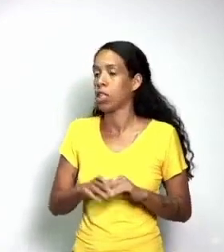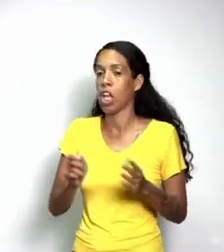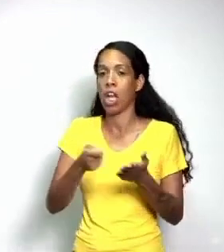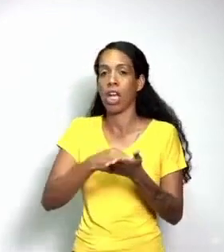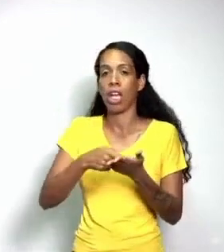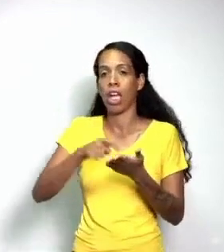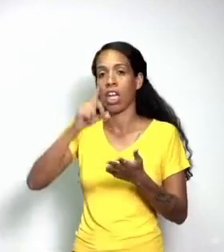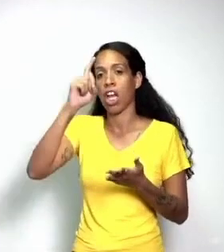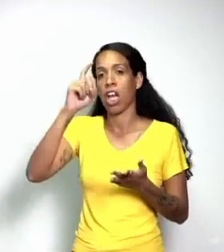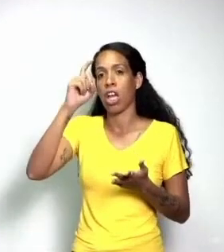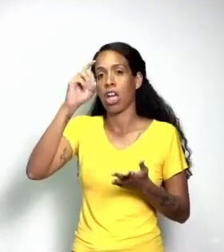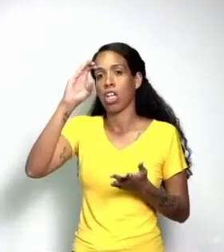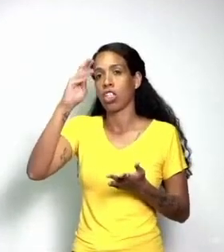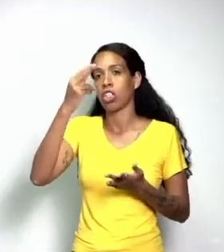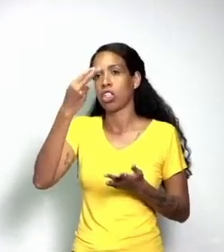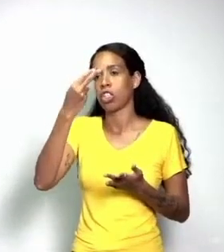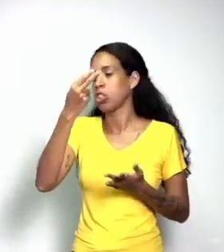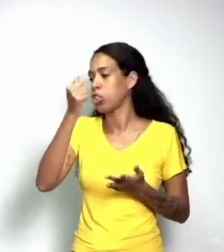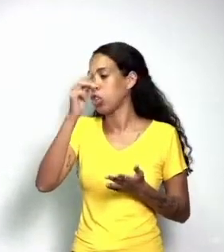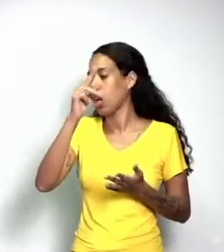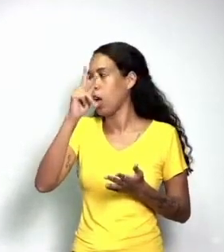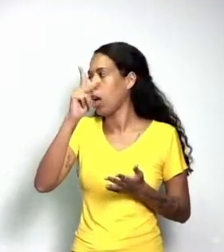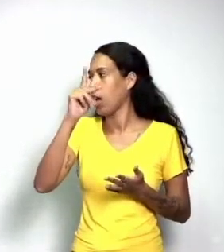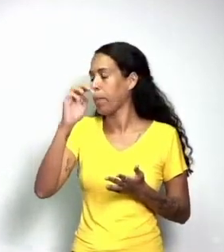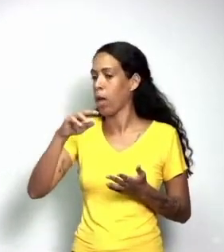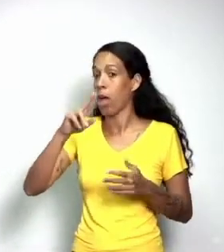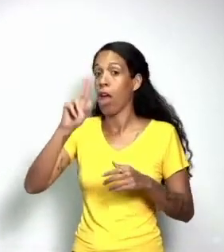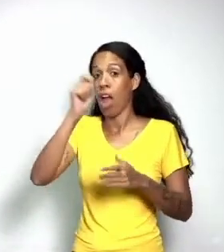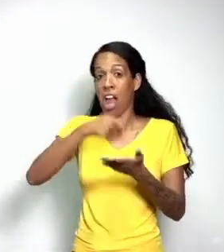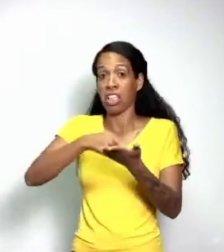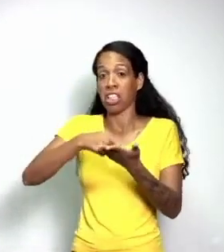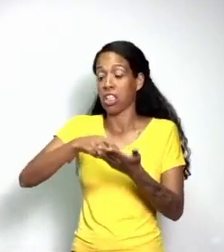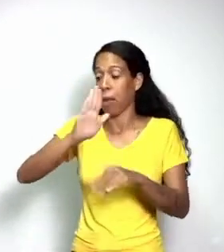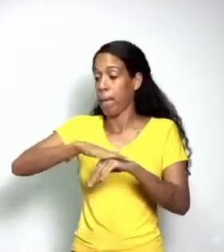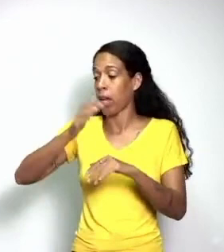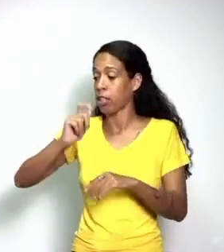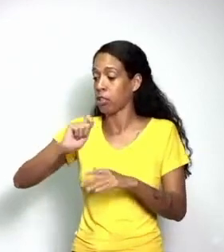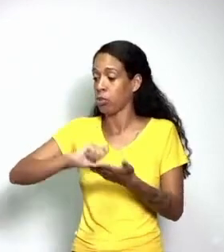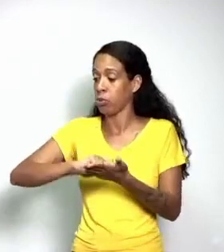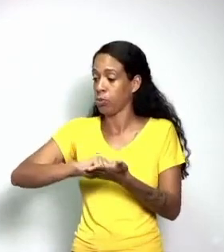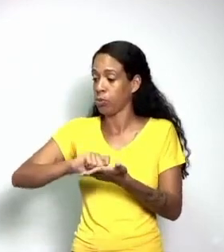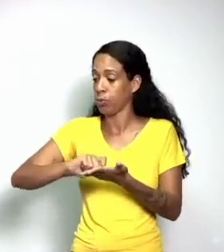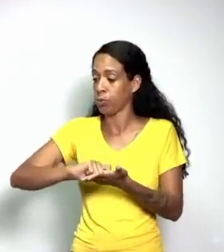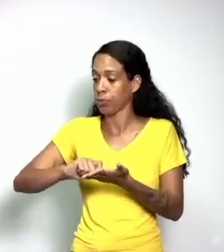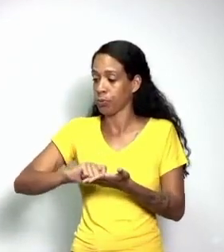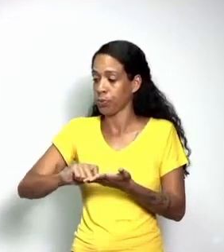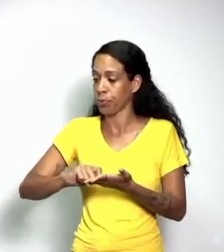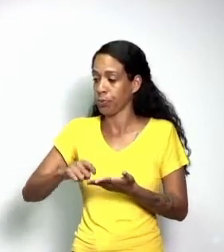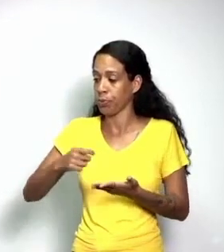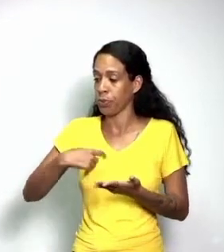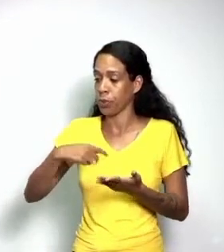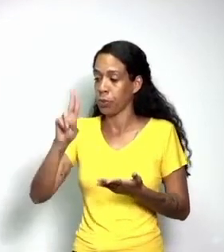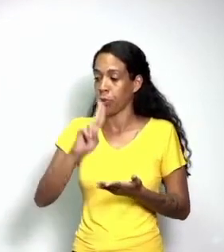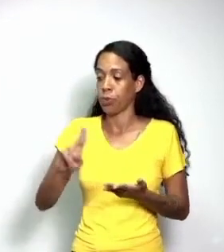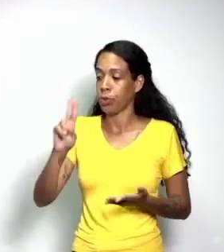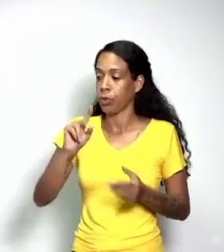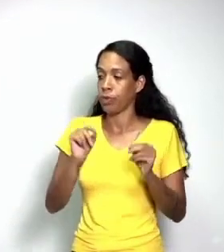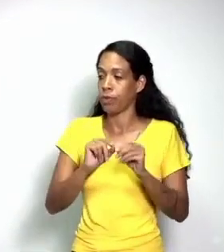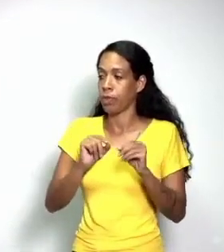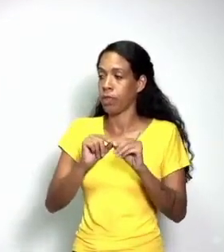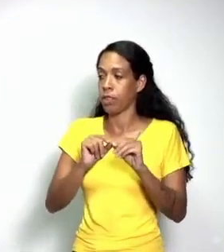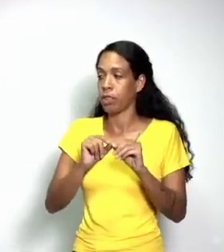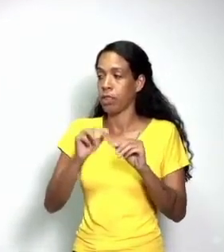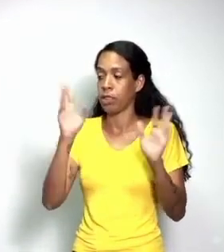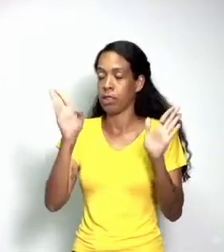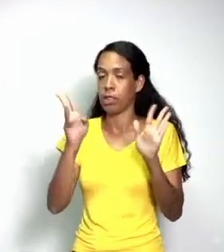Caneta Sharp é a caneta que a gente mais usa de escrita, inclusive foi a caneta que eu usei para fazer essa